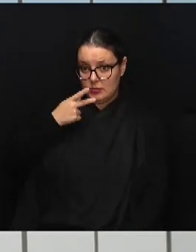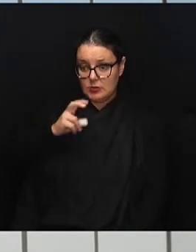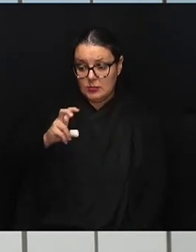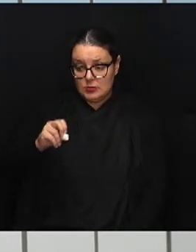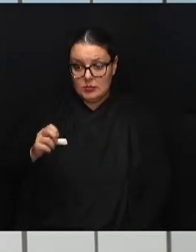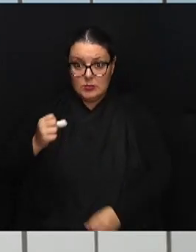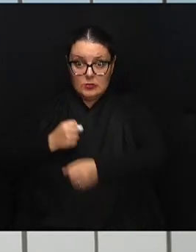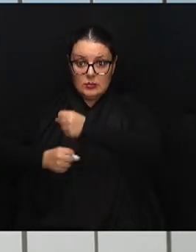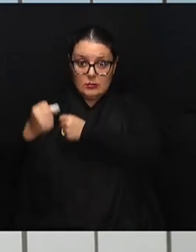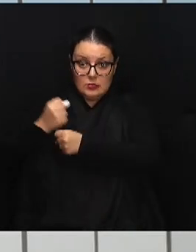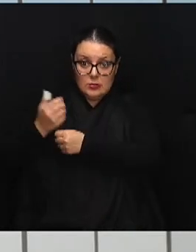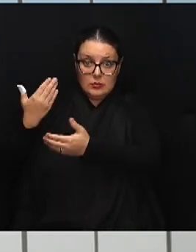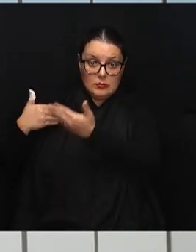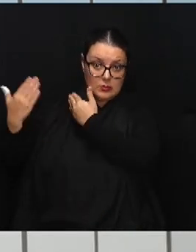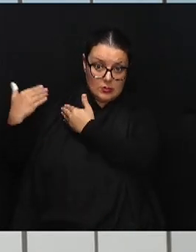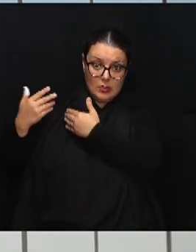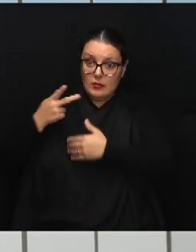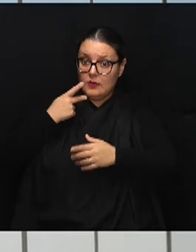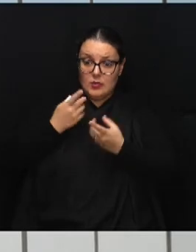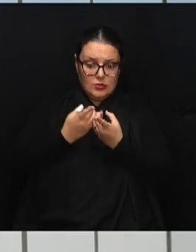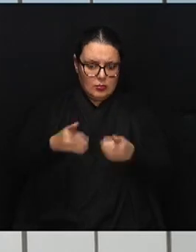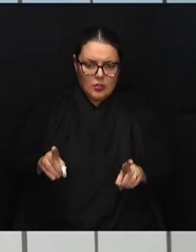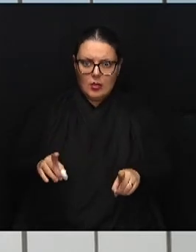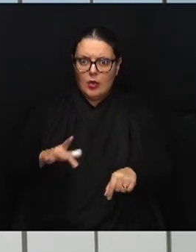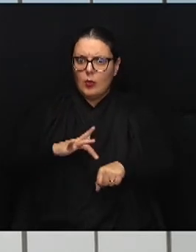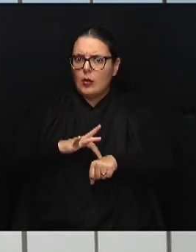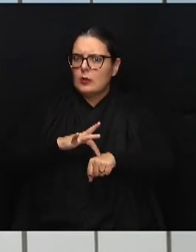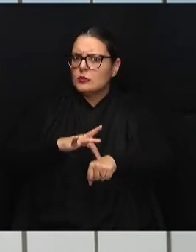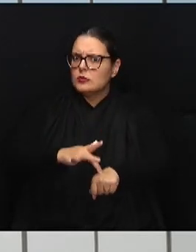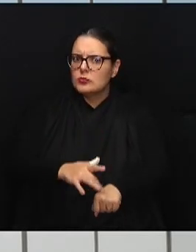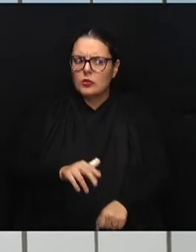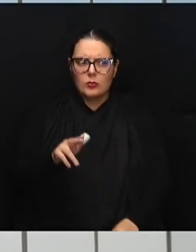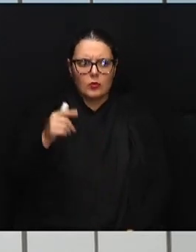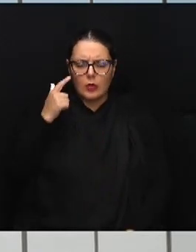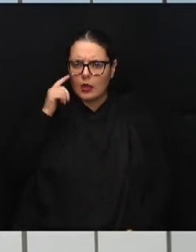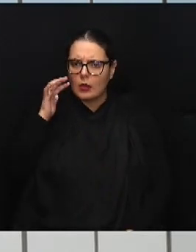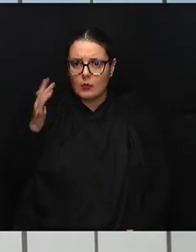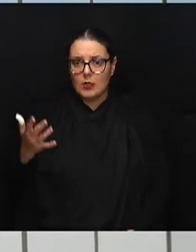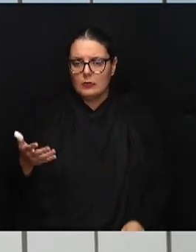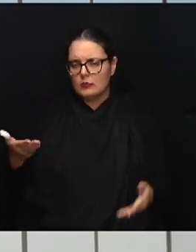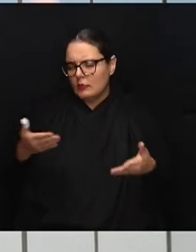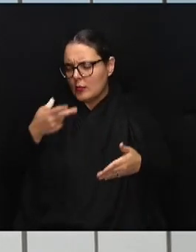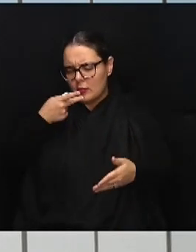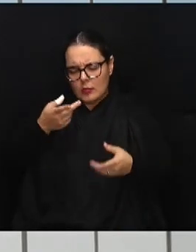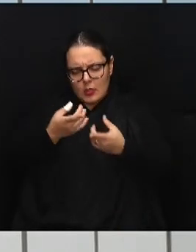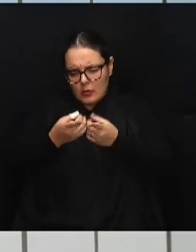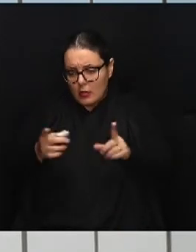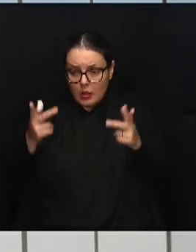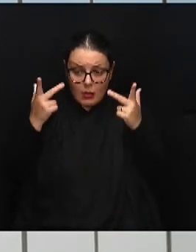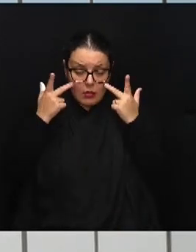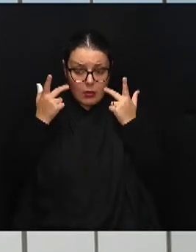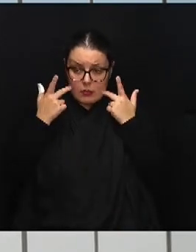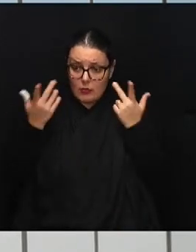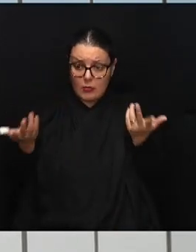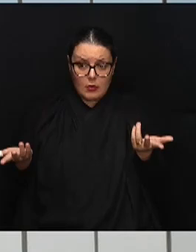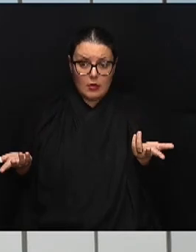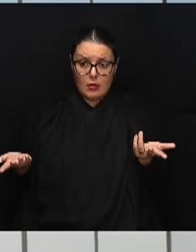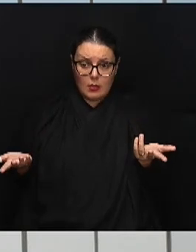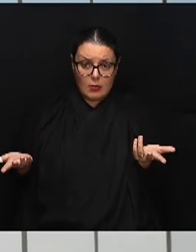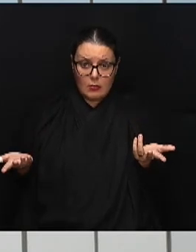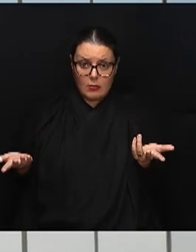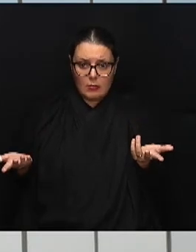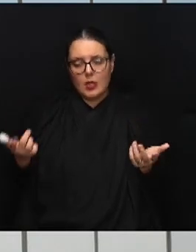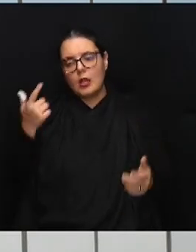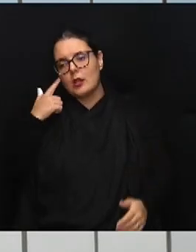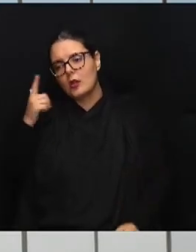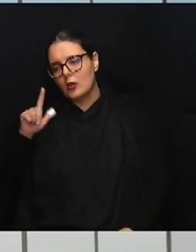em divórcio era um absurdo, né? Era uma coisa impensável. E hoje se fala de uma forma mais natural, né? Embora,